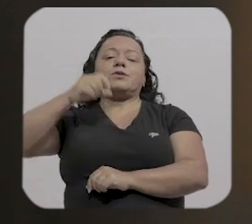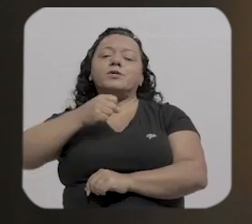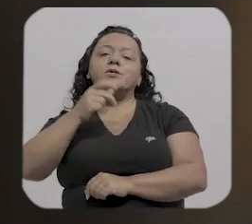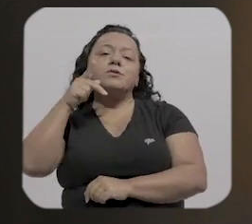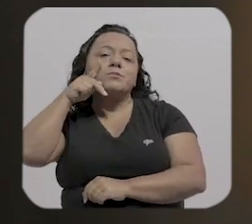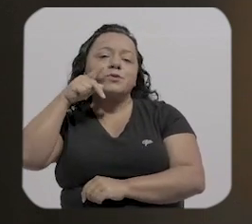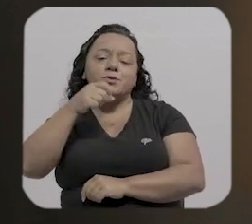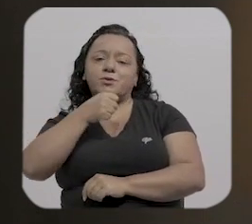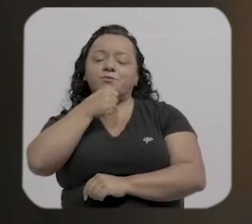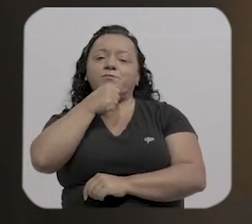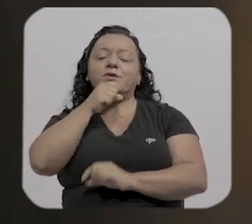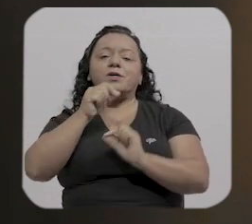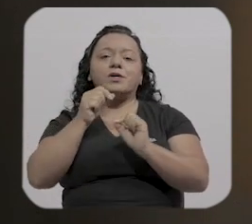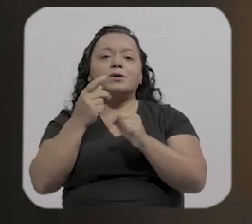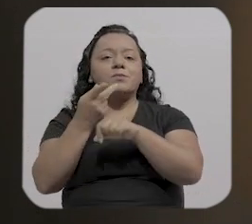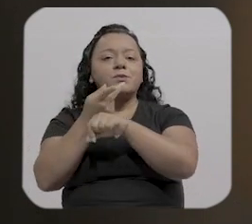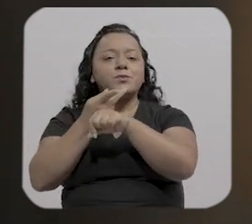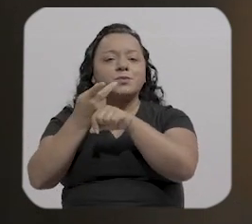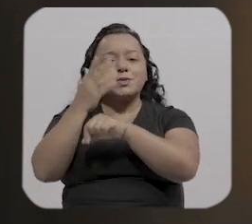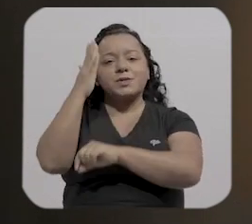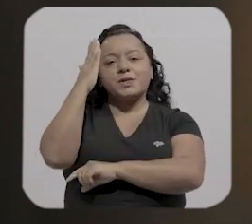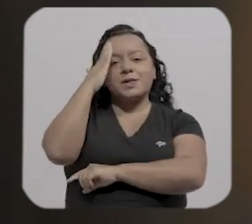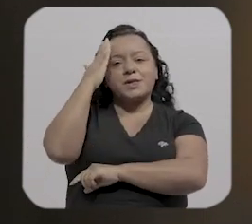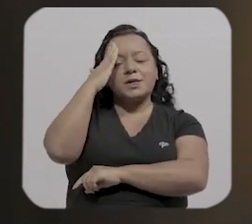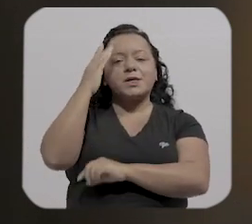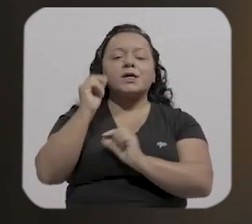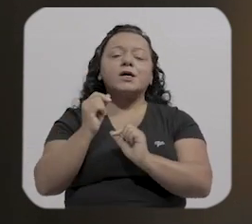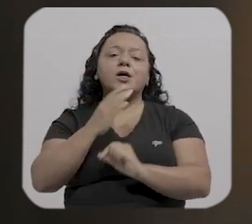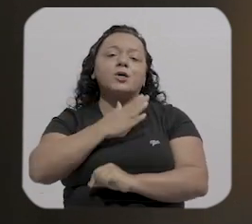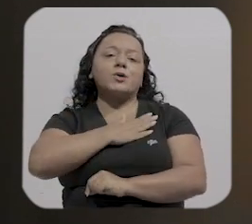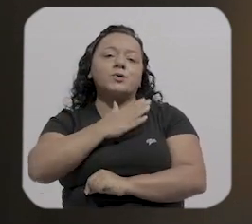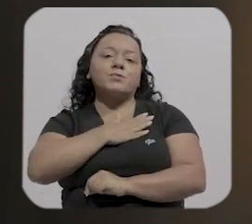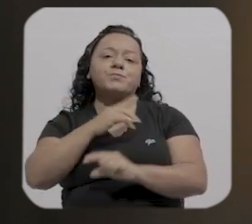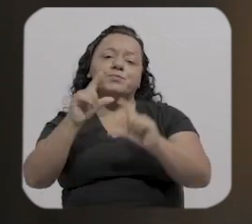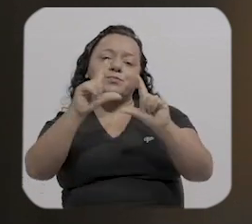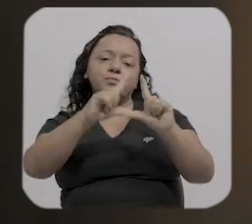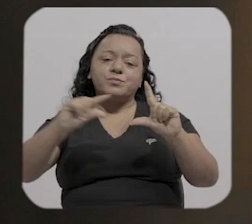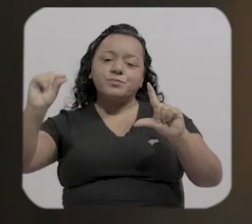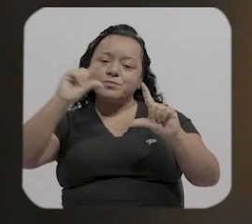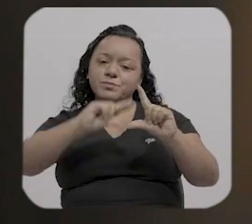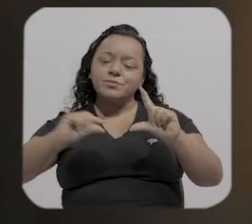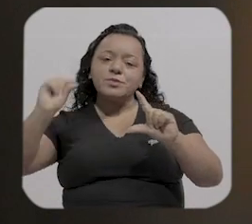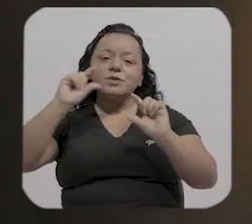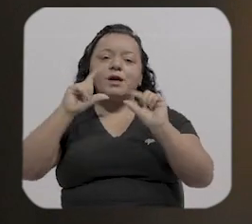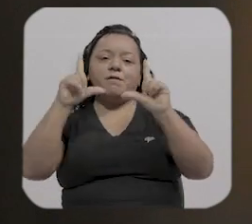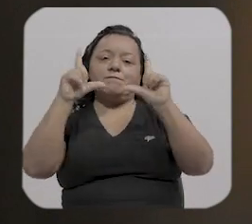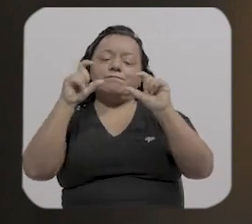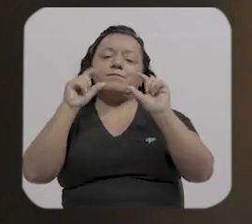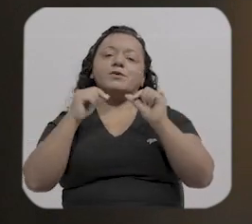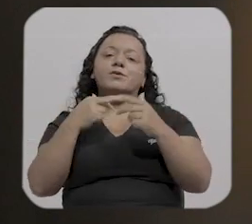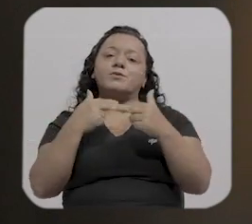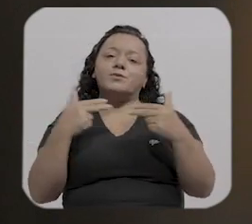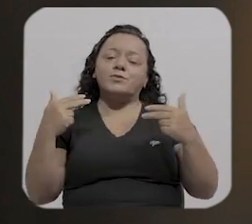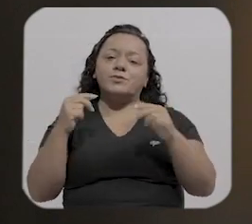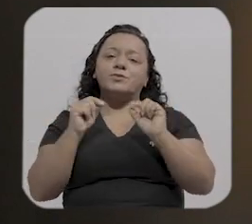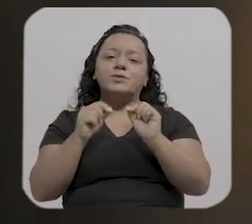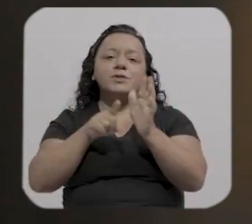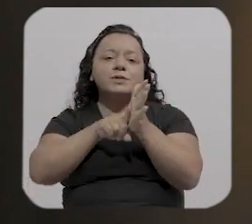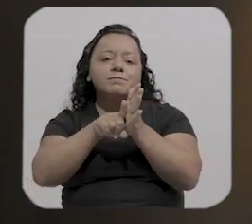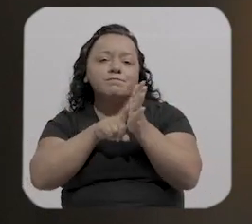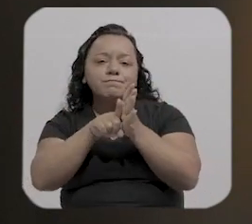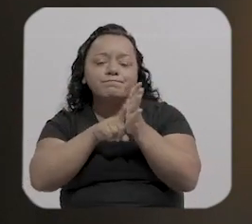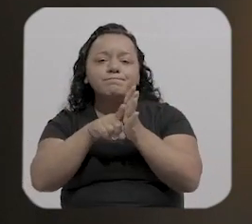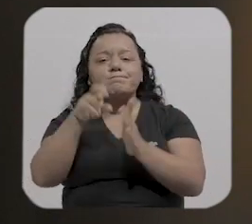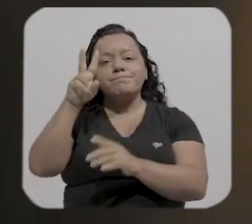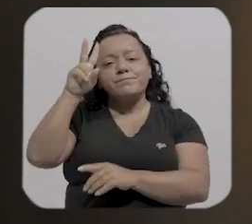de Porto Velho, eu procuro assim saber. Eu gosto de criar legendas na foto. Isso aí depende de pesquisa, de tempo,